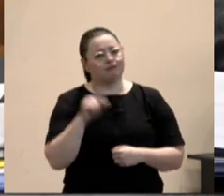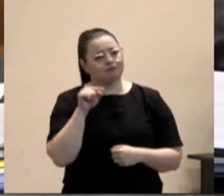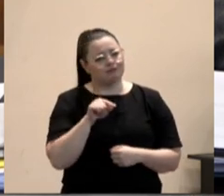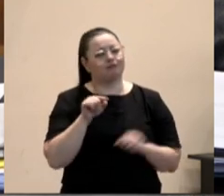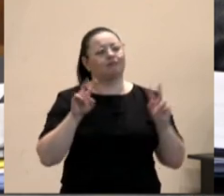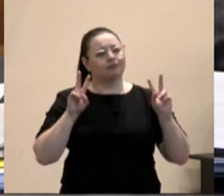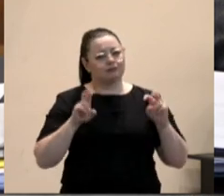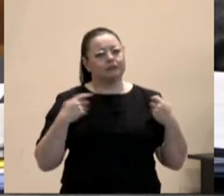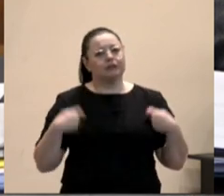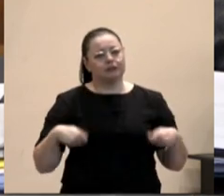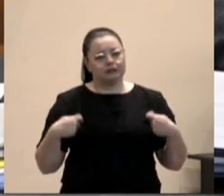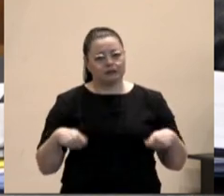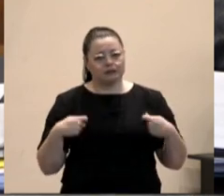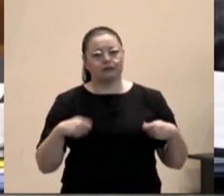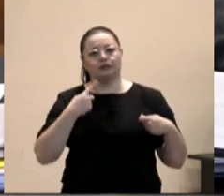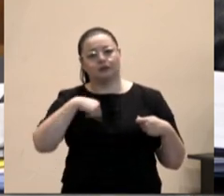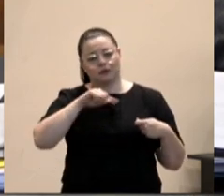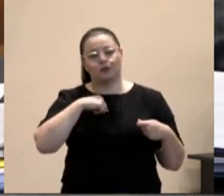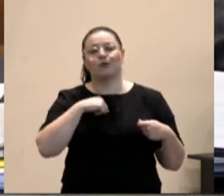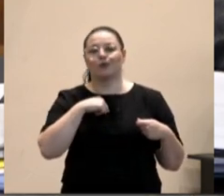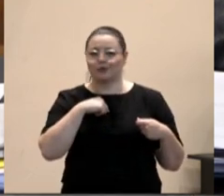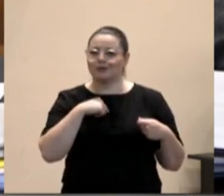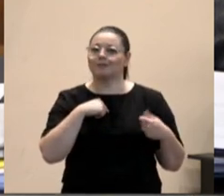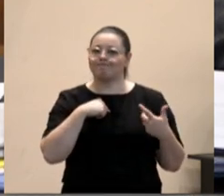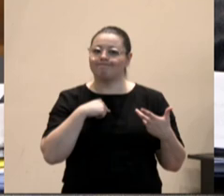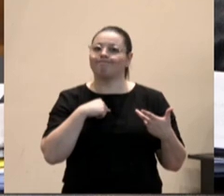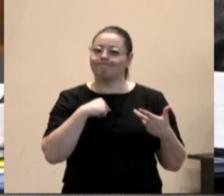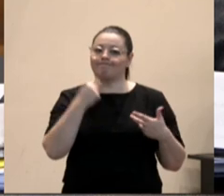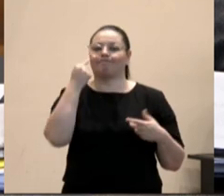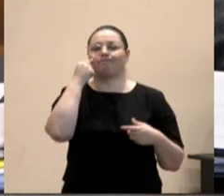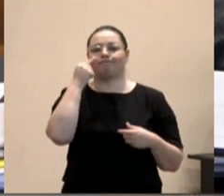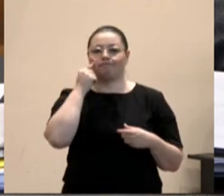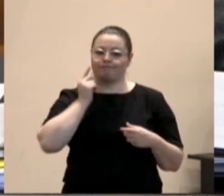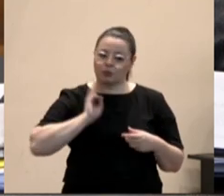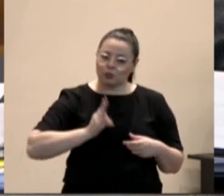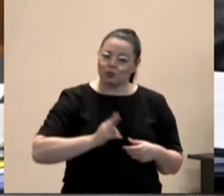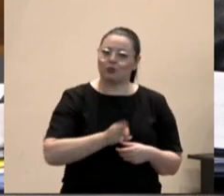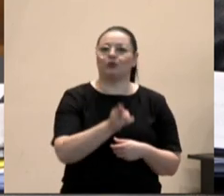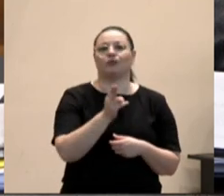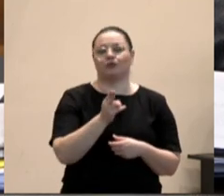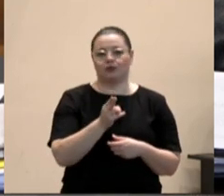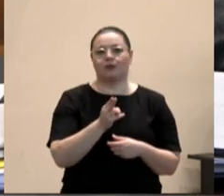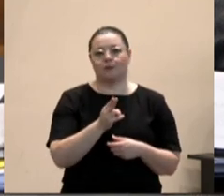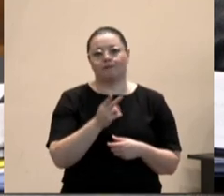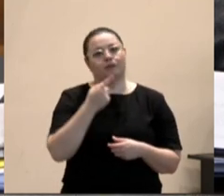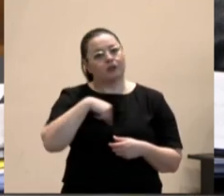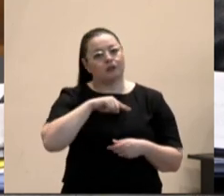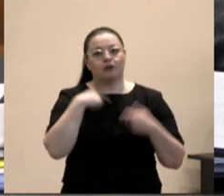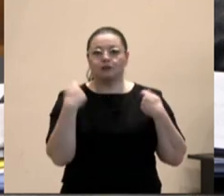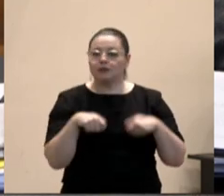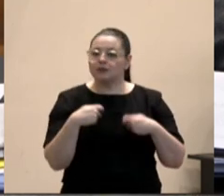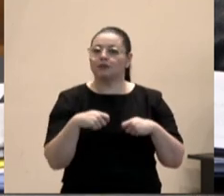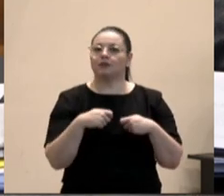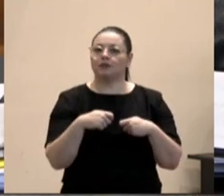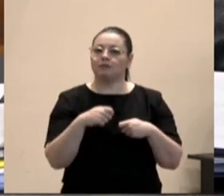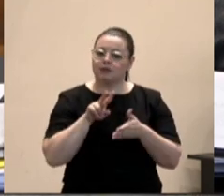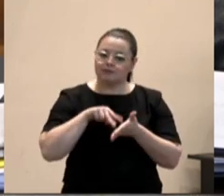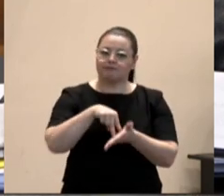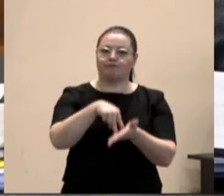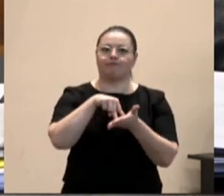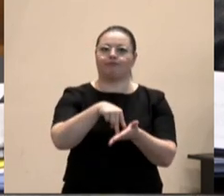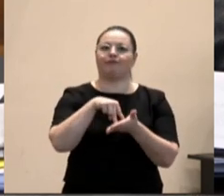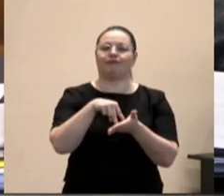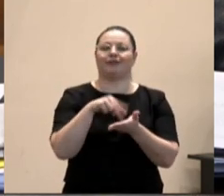deve permanecer, né, porque é a partir disso que a gente constrói a nossa resistência